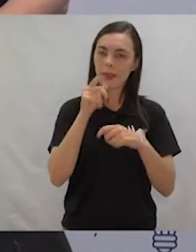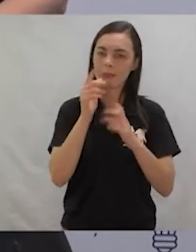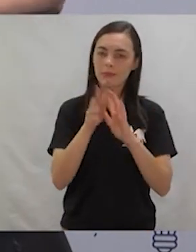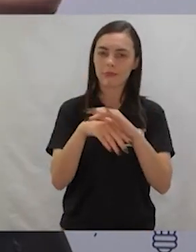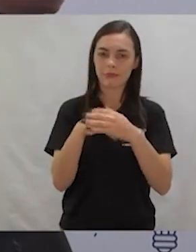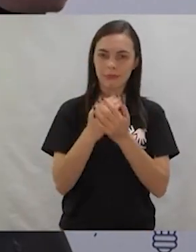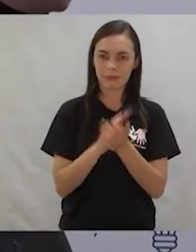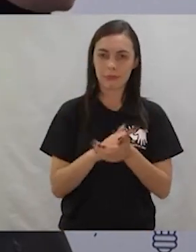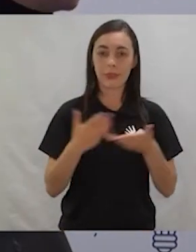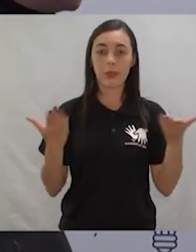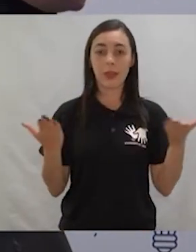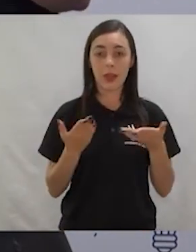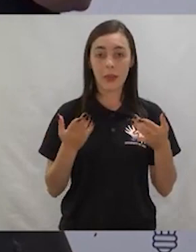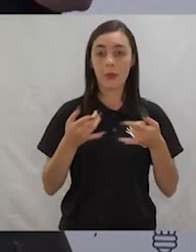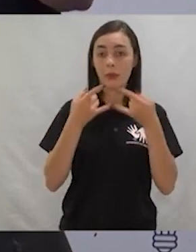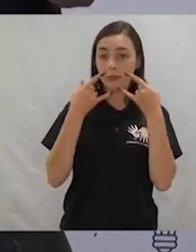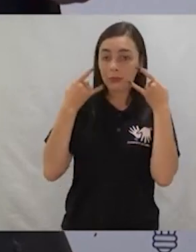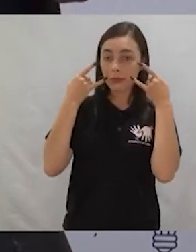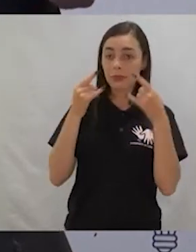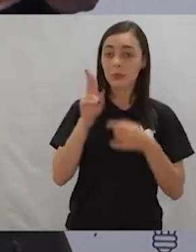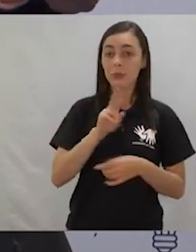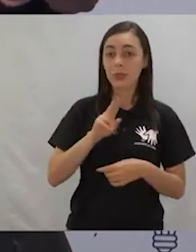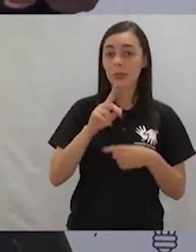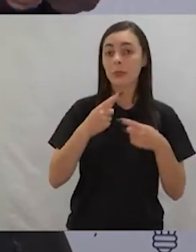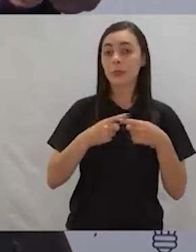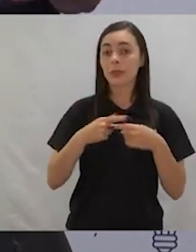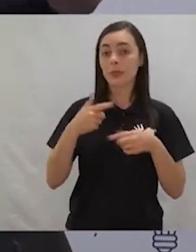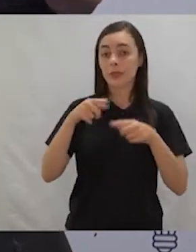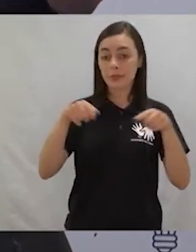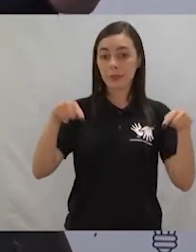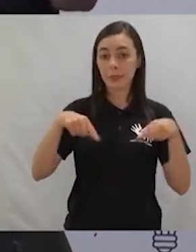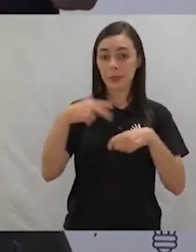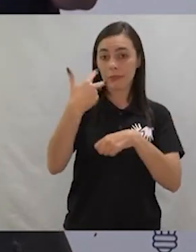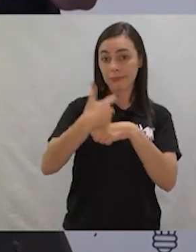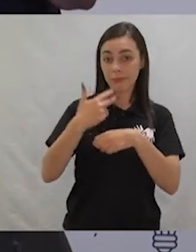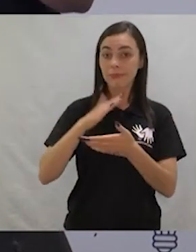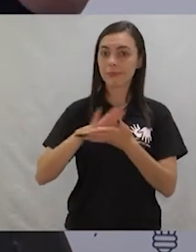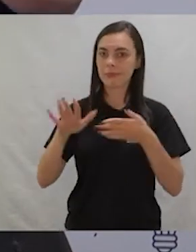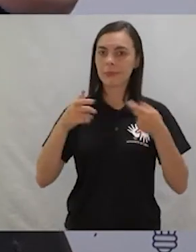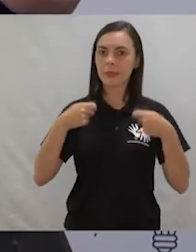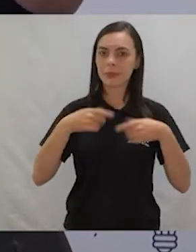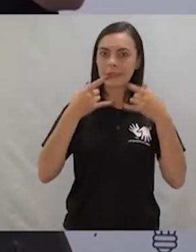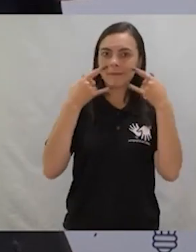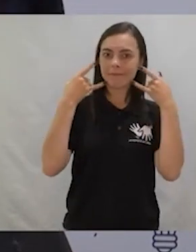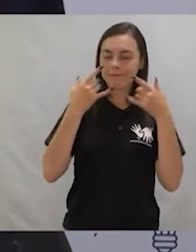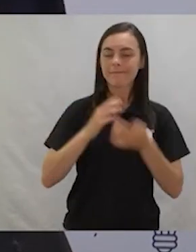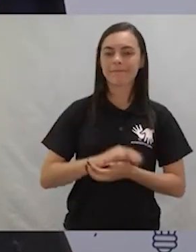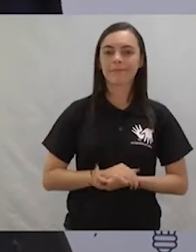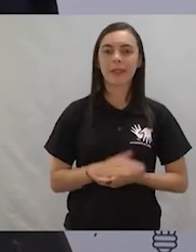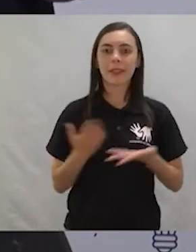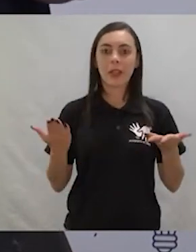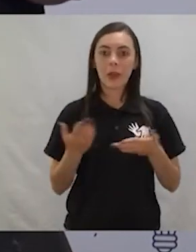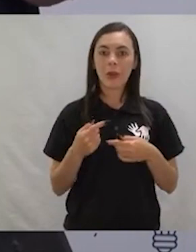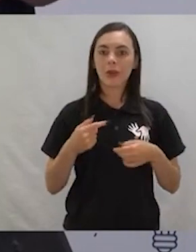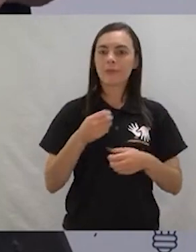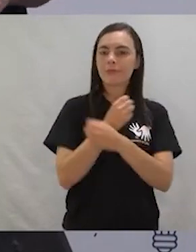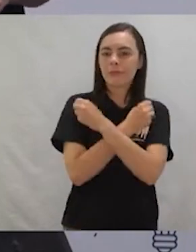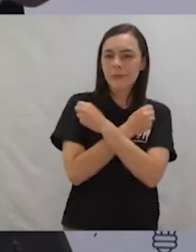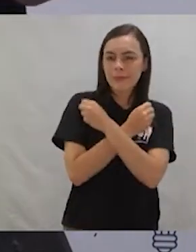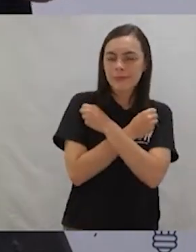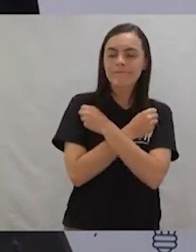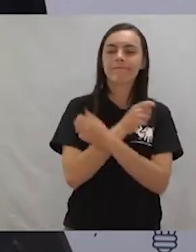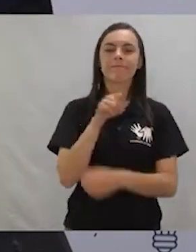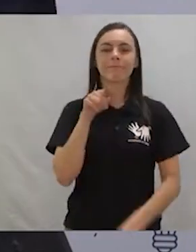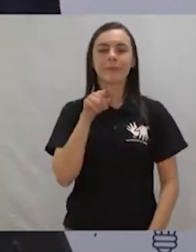né? Então, a gente vai colocar a nossa máscara agora, porque a gente vai sair daqui do estúdio e precisa usar a máscara, tá bom? Então, a gente deixa um